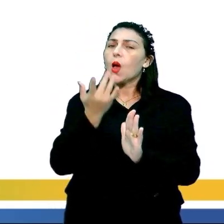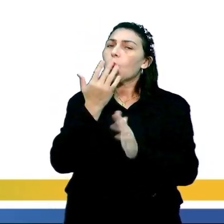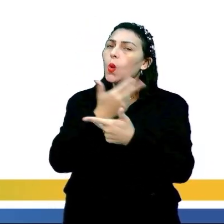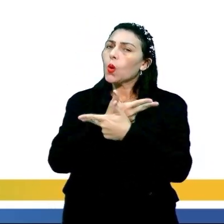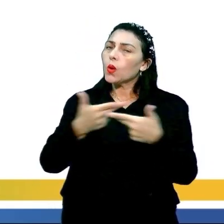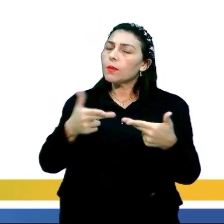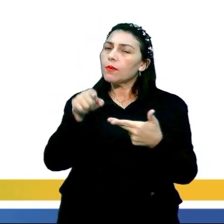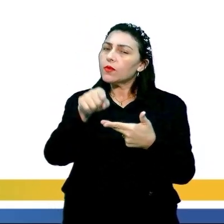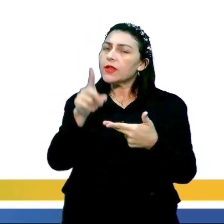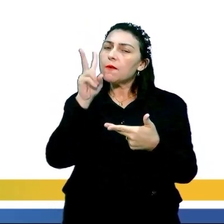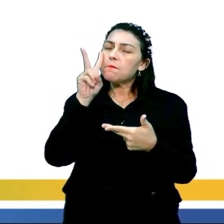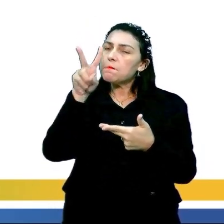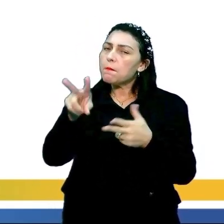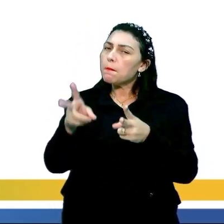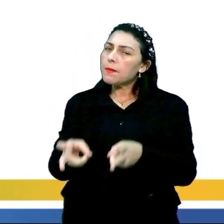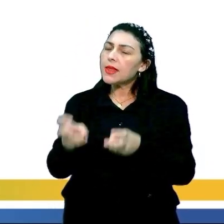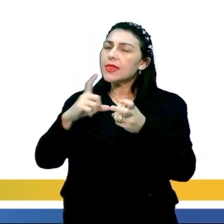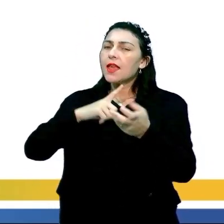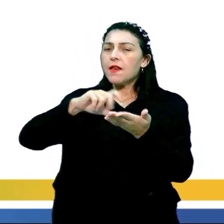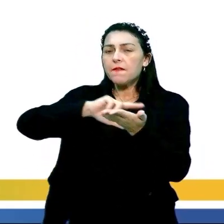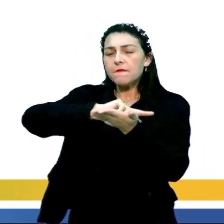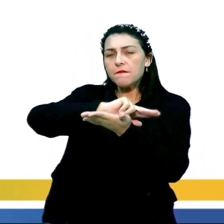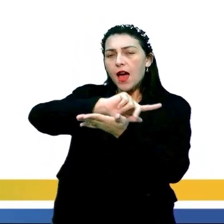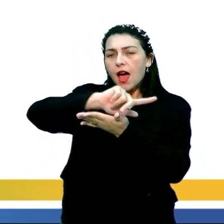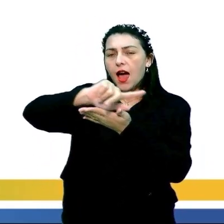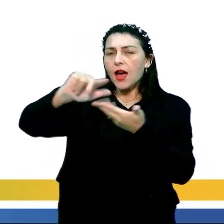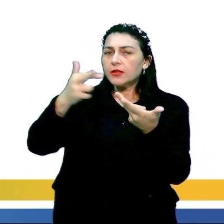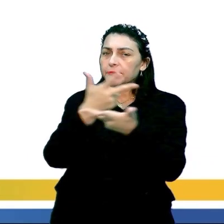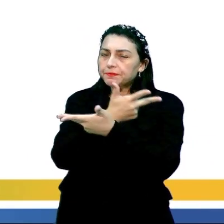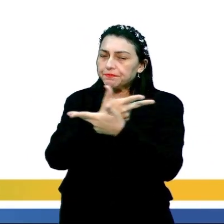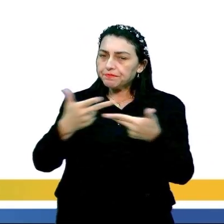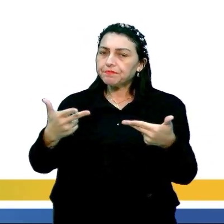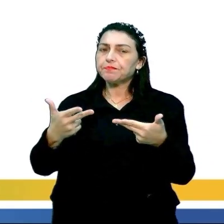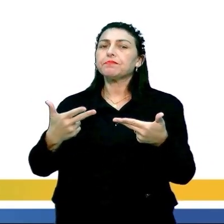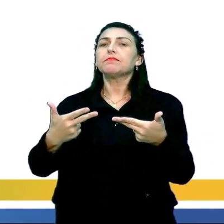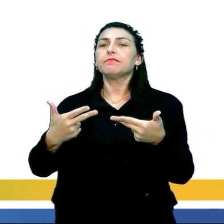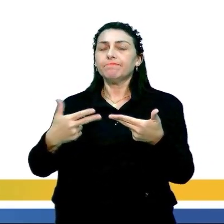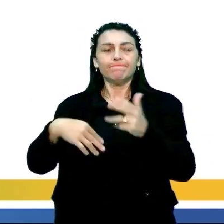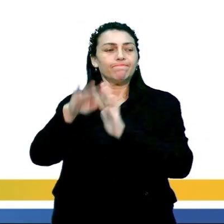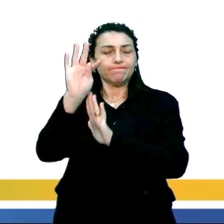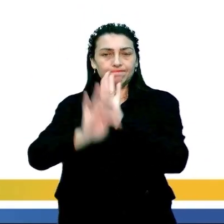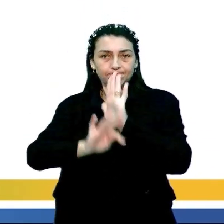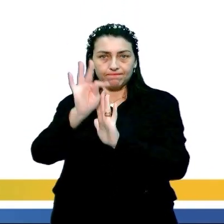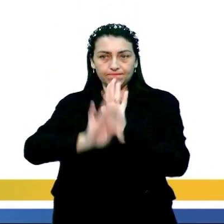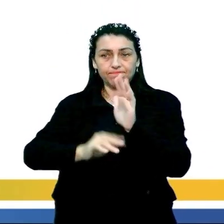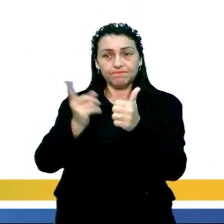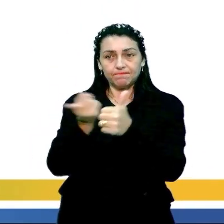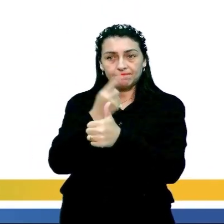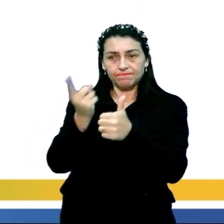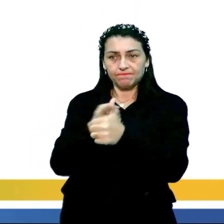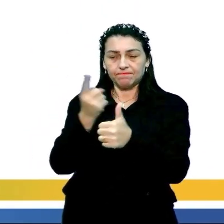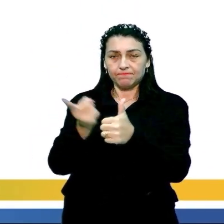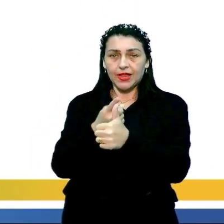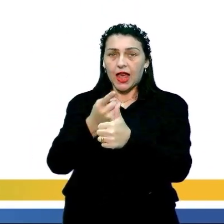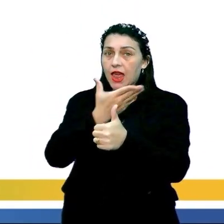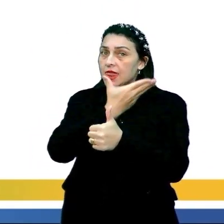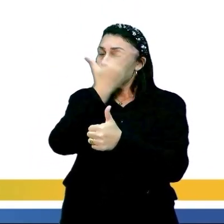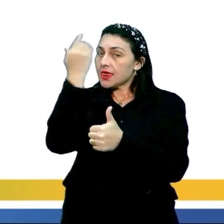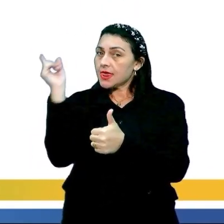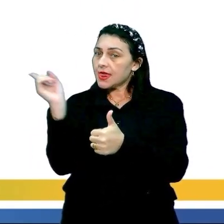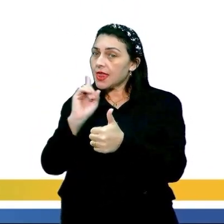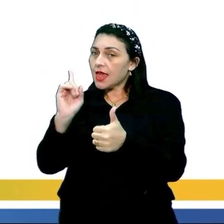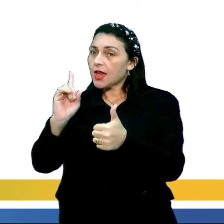coloridinho aí, né, para você ver que tem várias coisas nessa parte do texto. Primeiro, ela não esqueceu